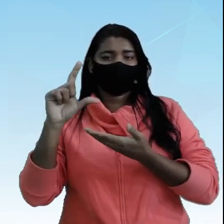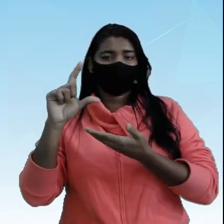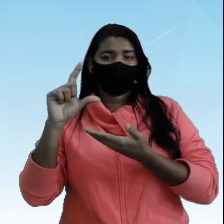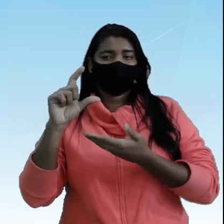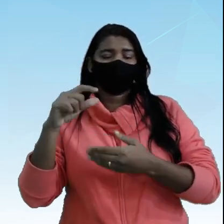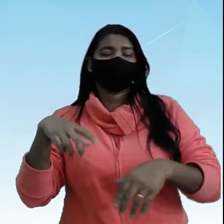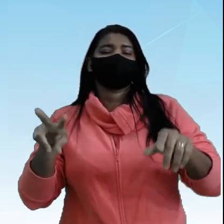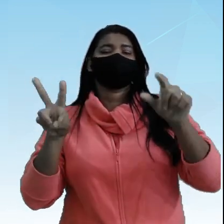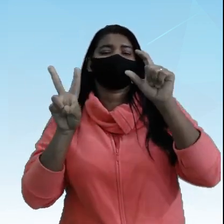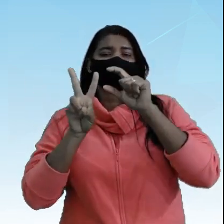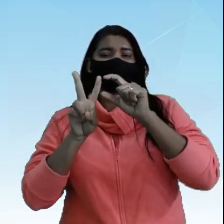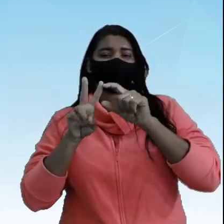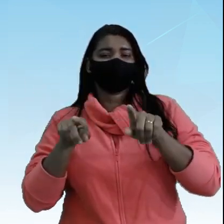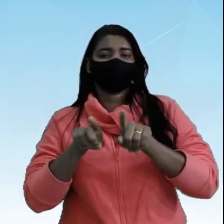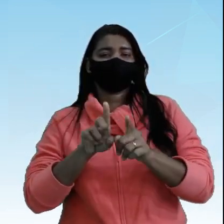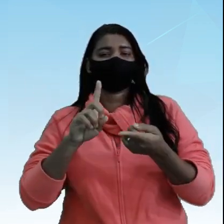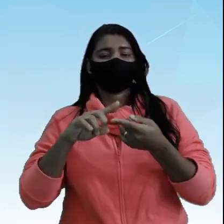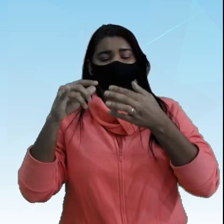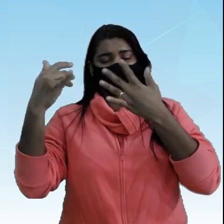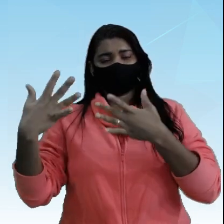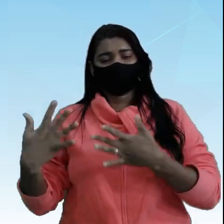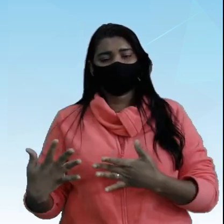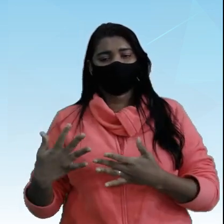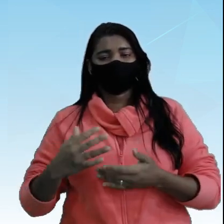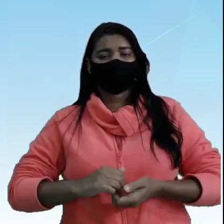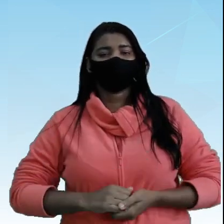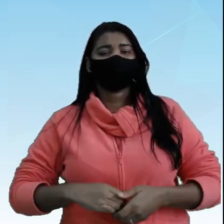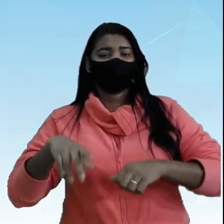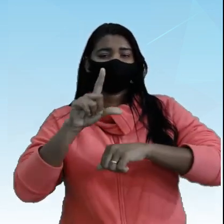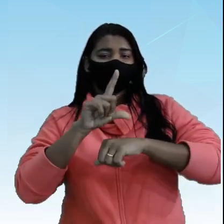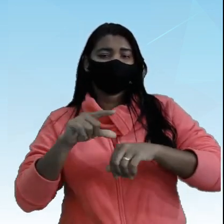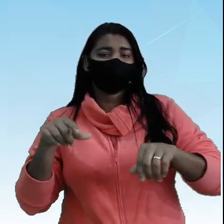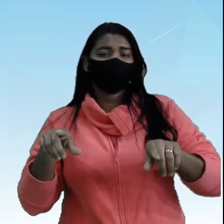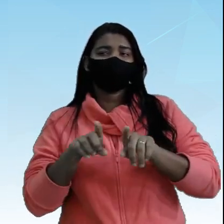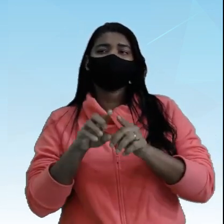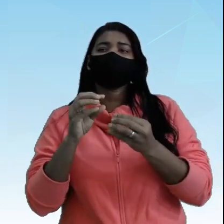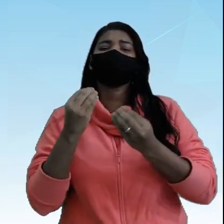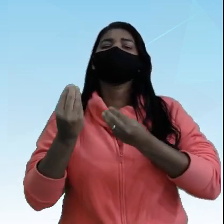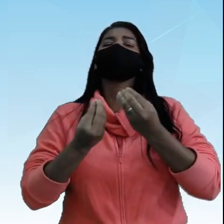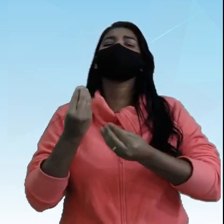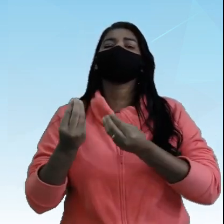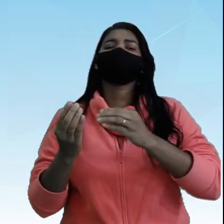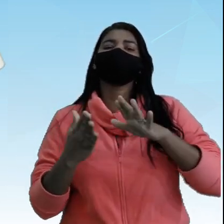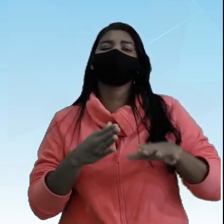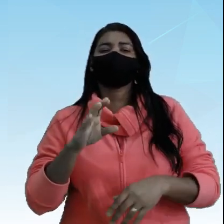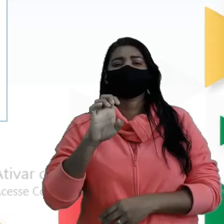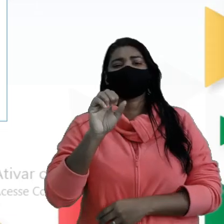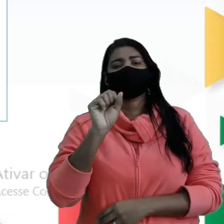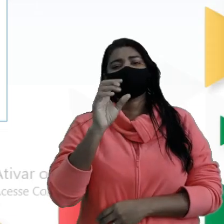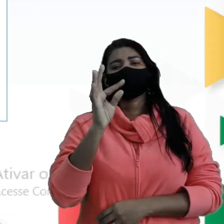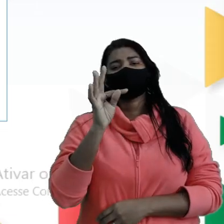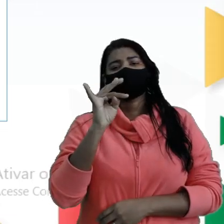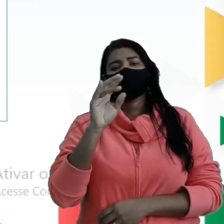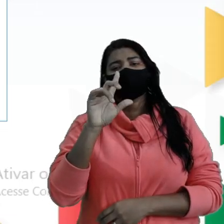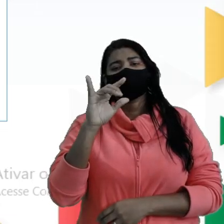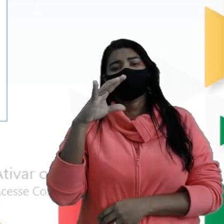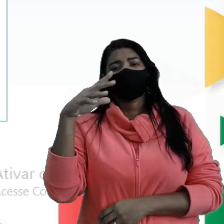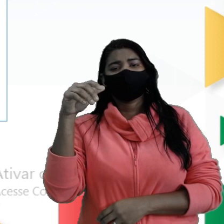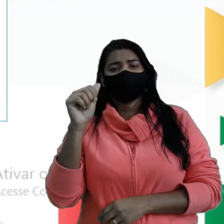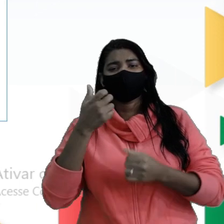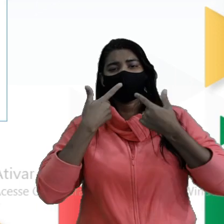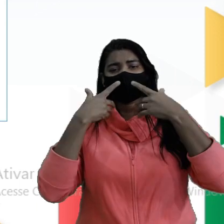ver aqui. Mas se eu falo em escolha lexical, eu falo estilística. Mas o que é estilística? Estilística é o ramo